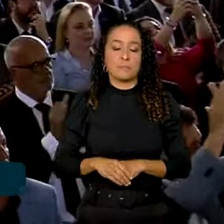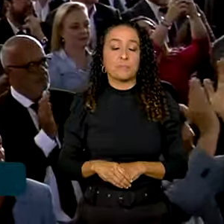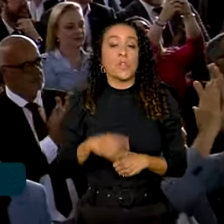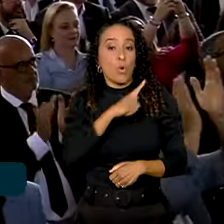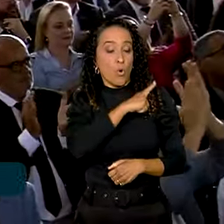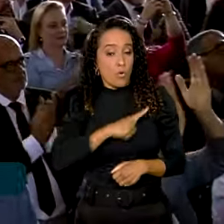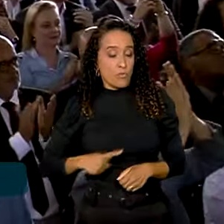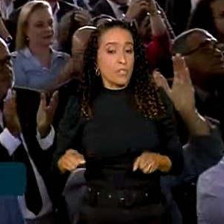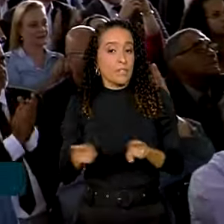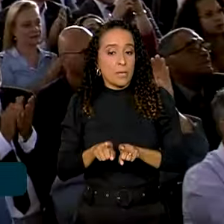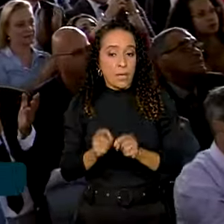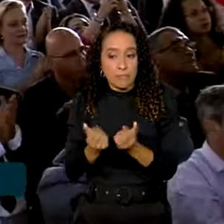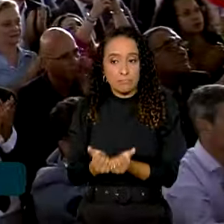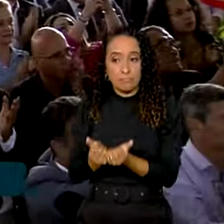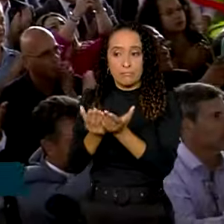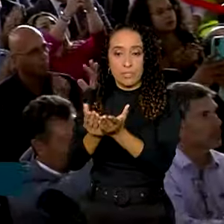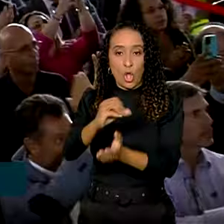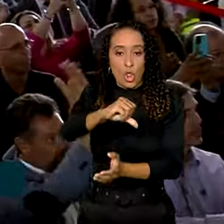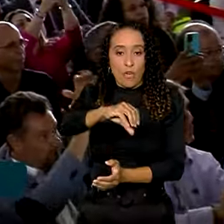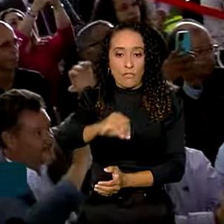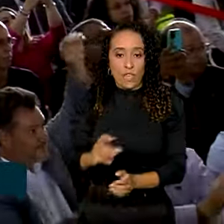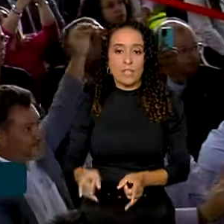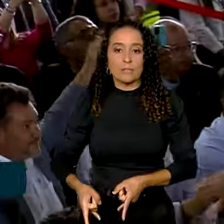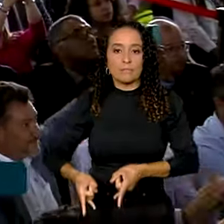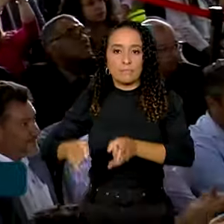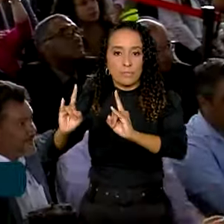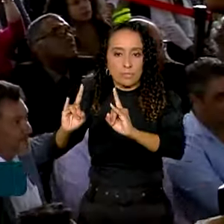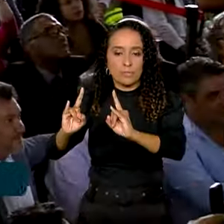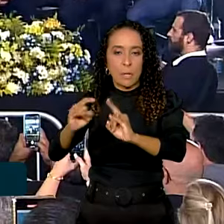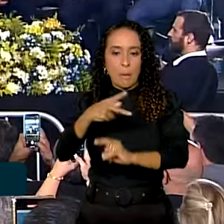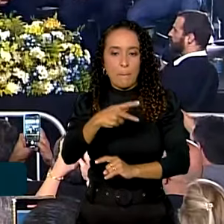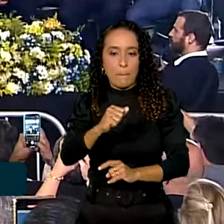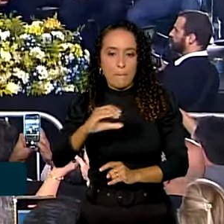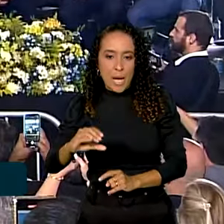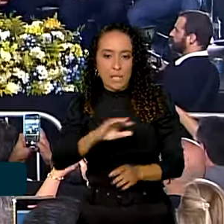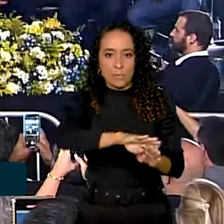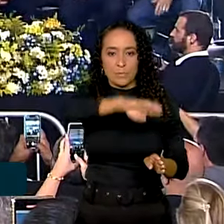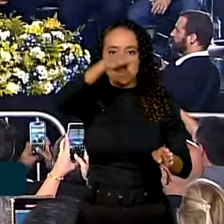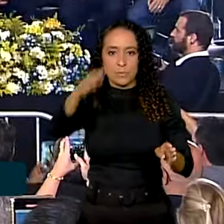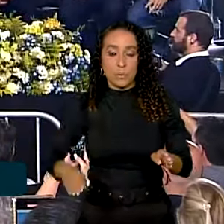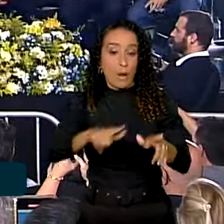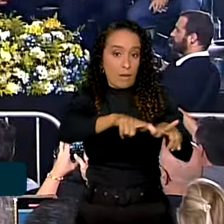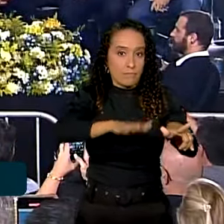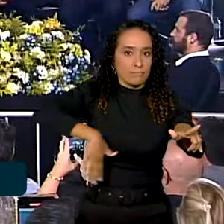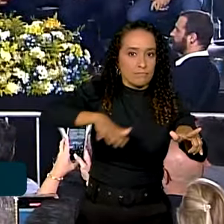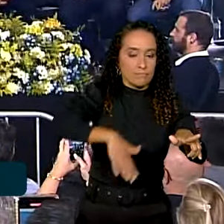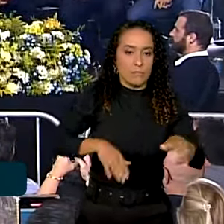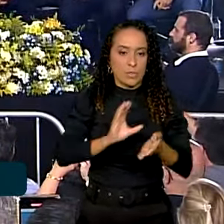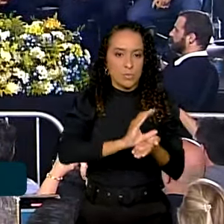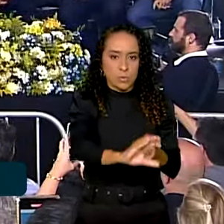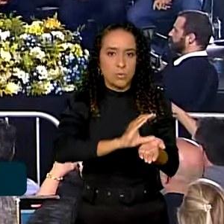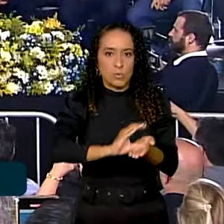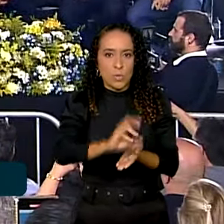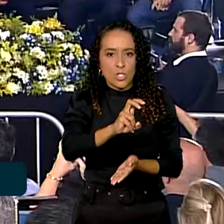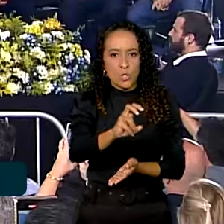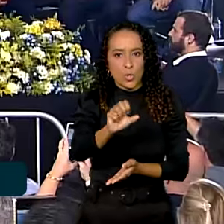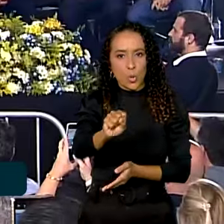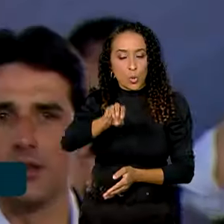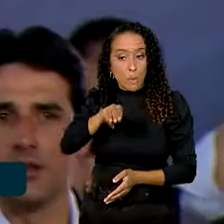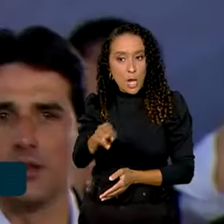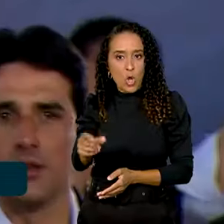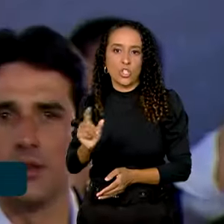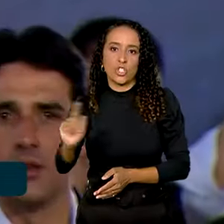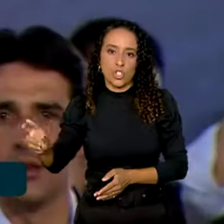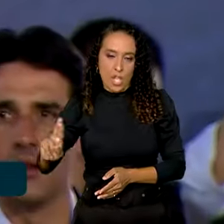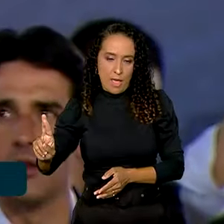governo também entregou 90 unidades do conjunto habitacional Parque da Montanha, em Guarujá, com investimentos de 58 milhões de